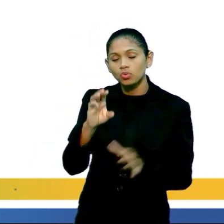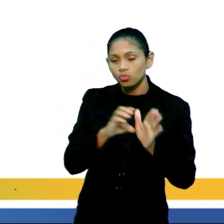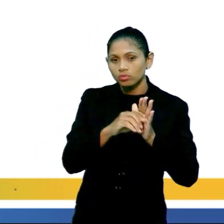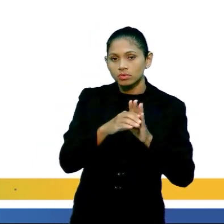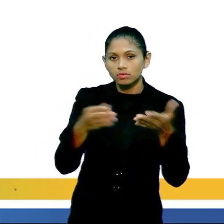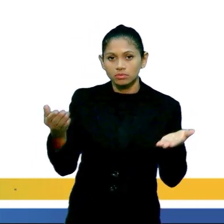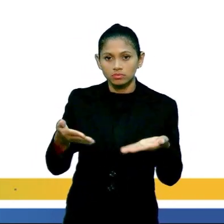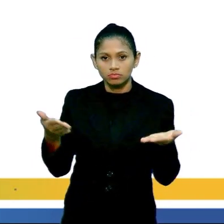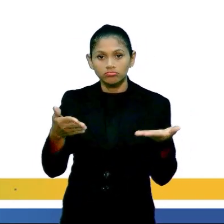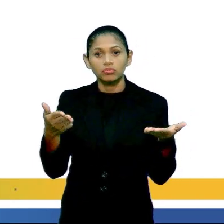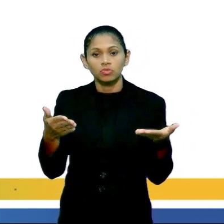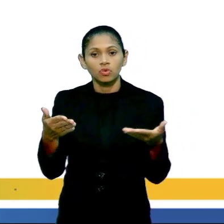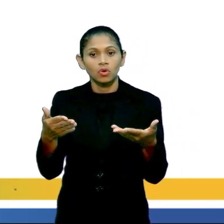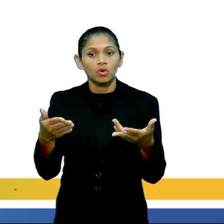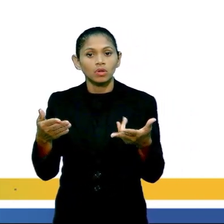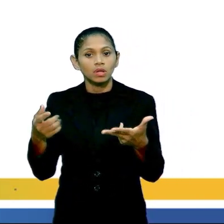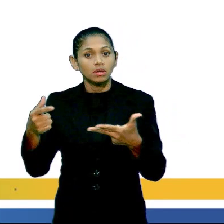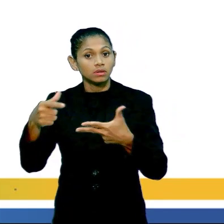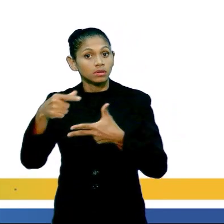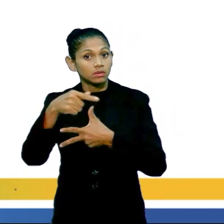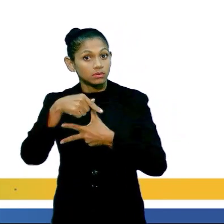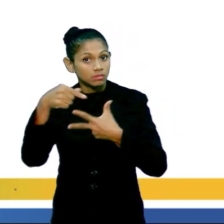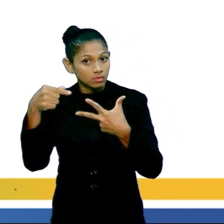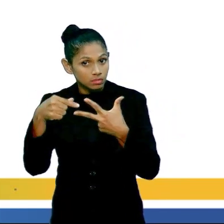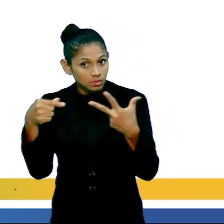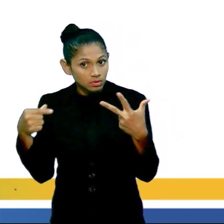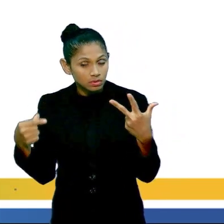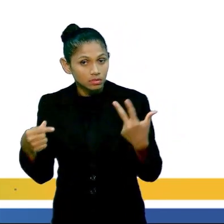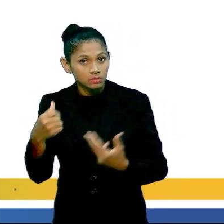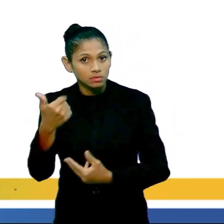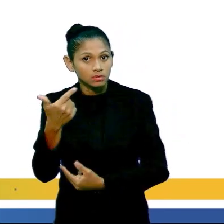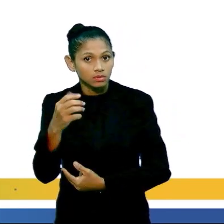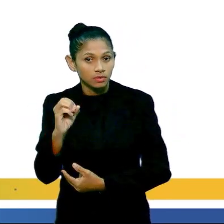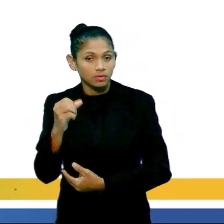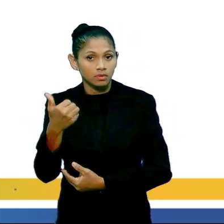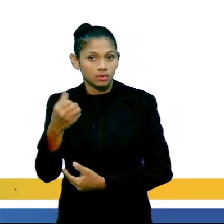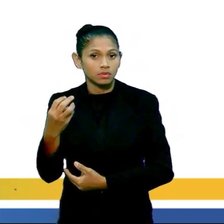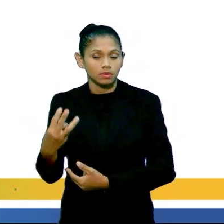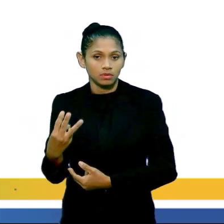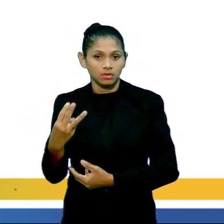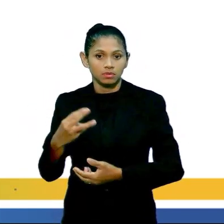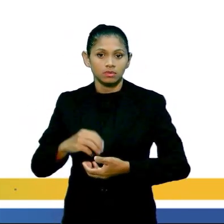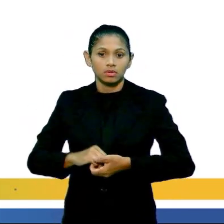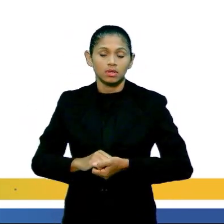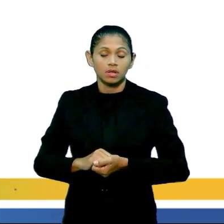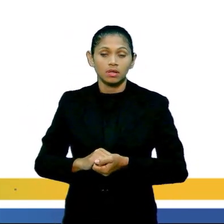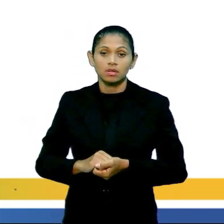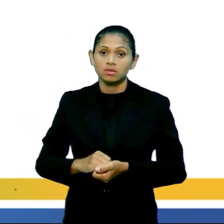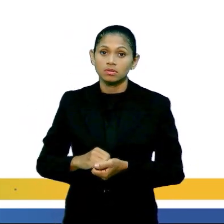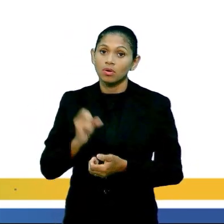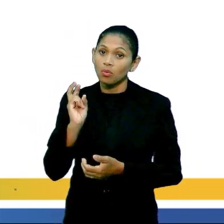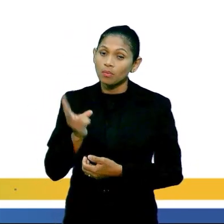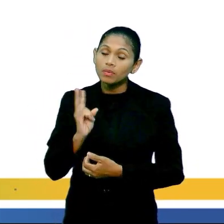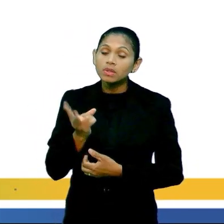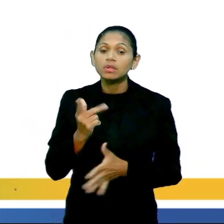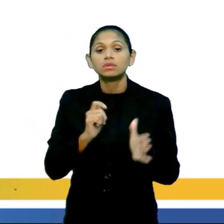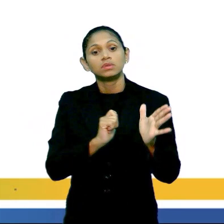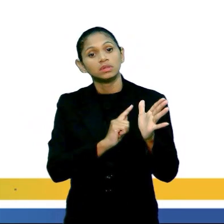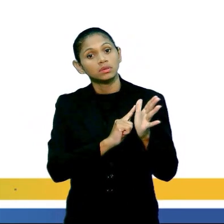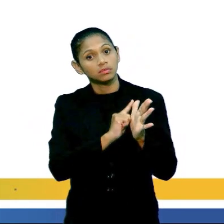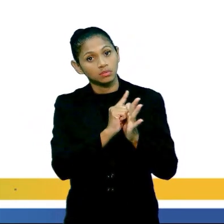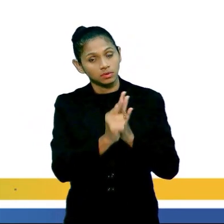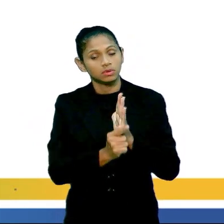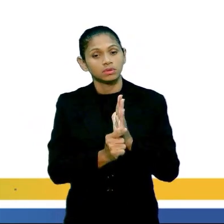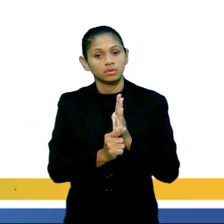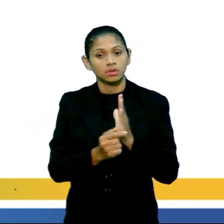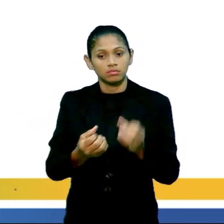questão do Enem 2013 que também trata do mesmo gênero, né, da questão anterior, que é o poema. Então, o